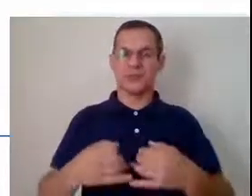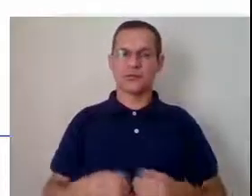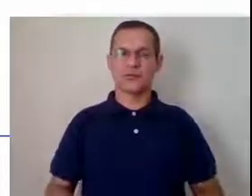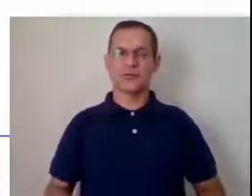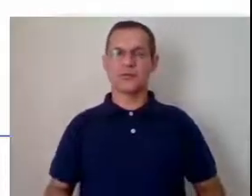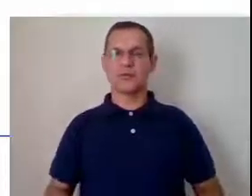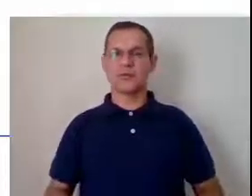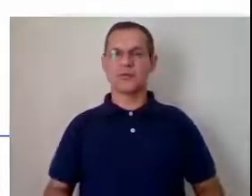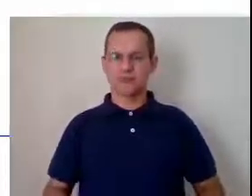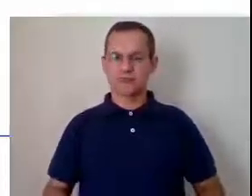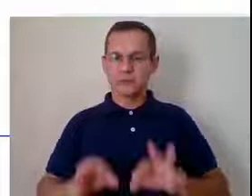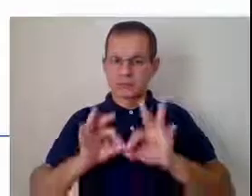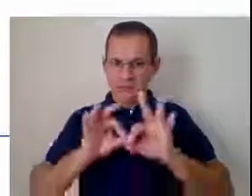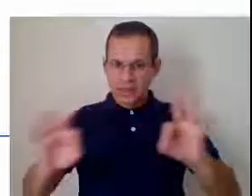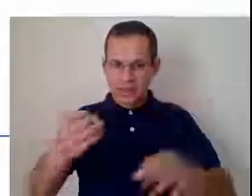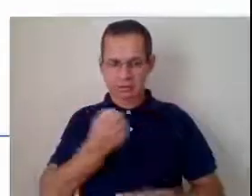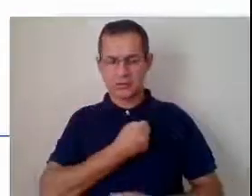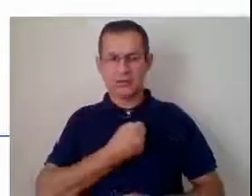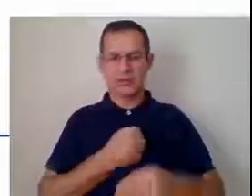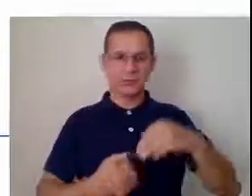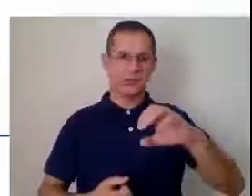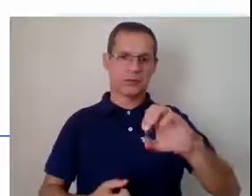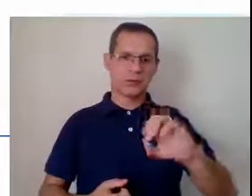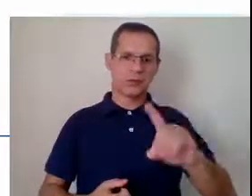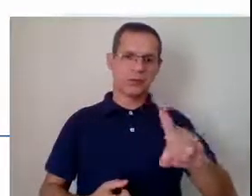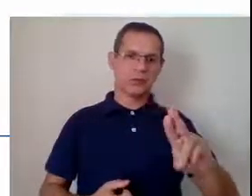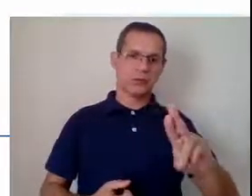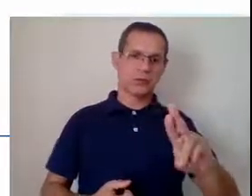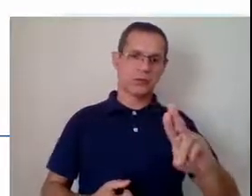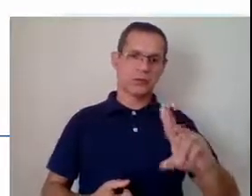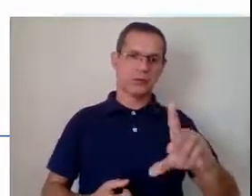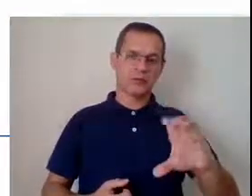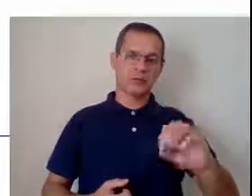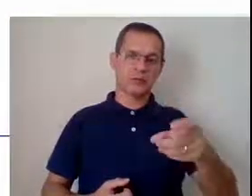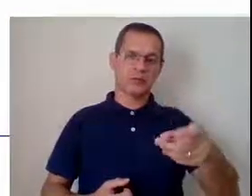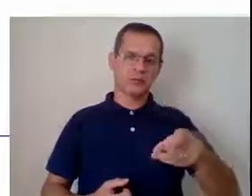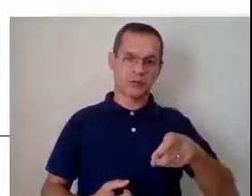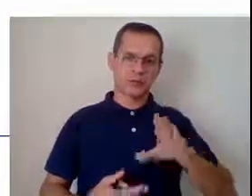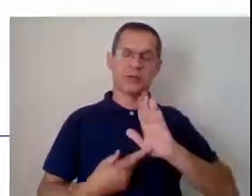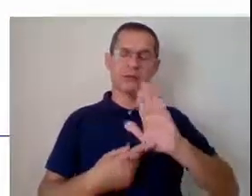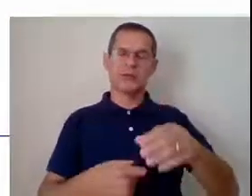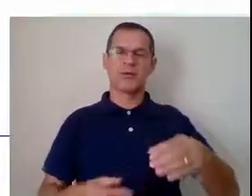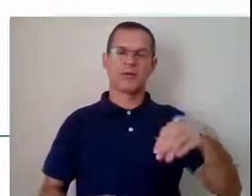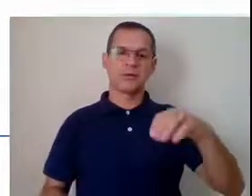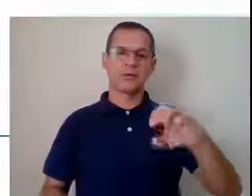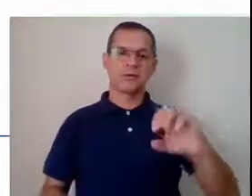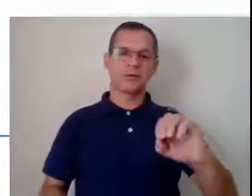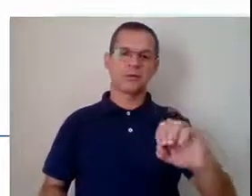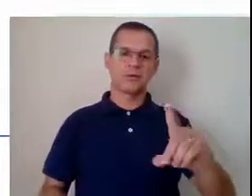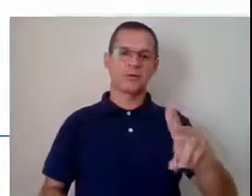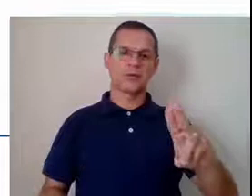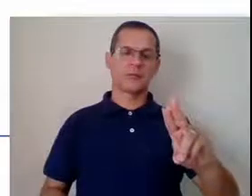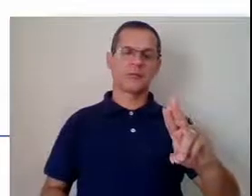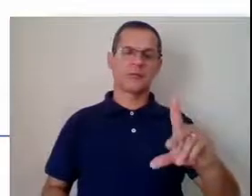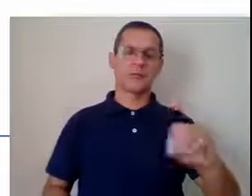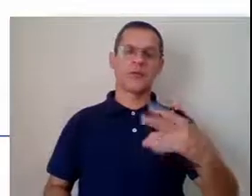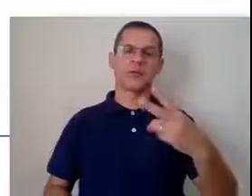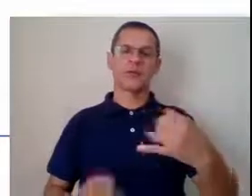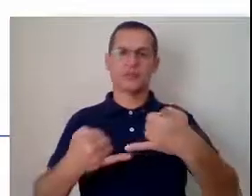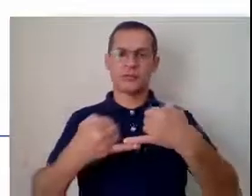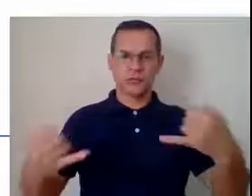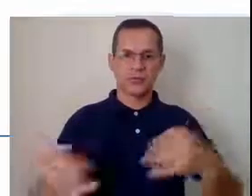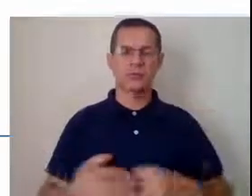numérica. Então, o módulo x, a representação de módulo são essas duas linhas